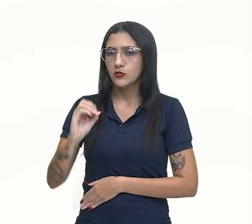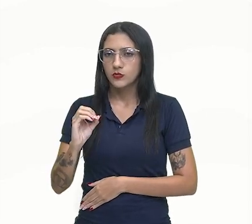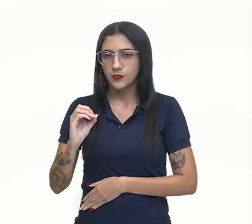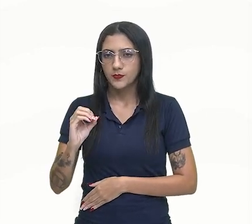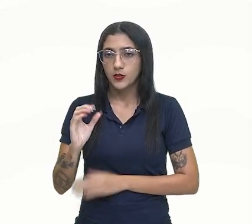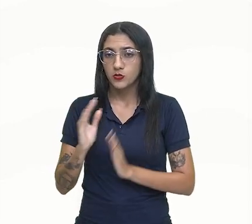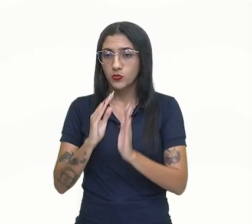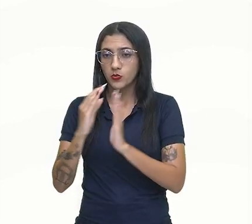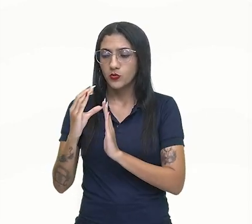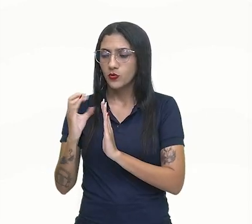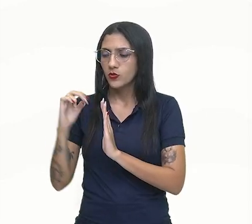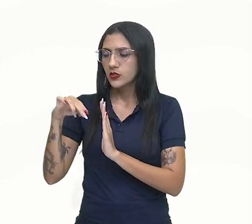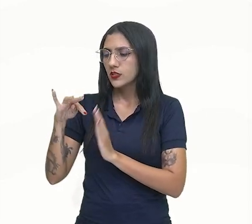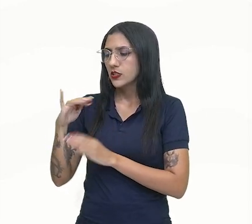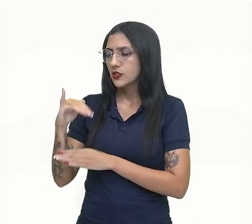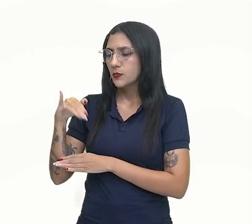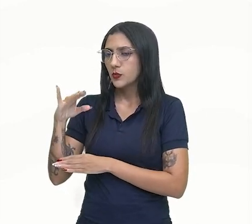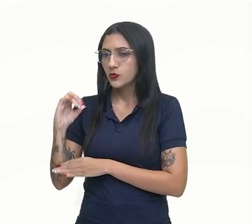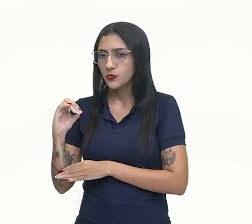centímetro,